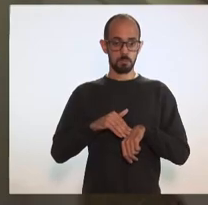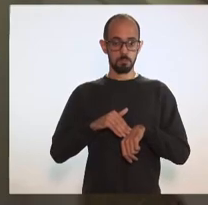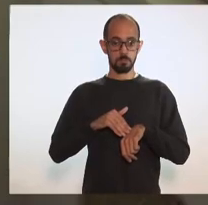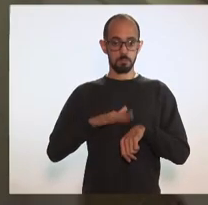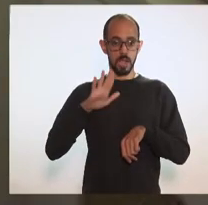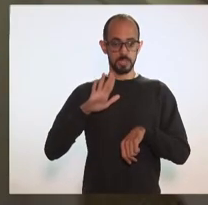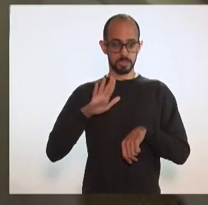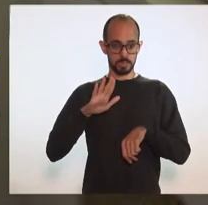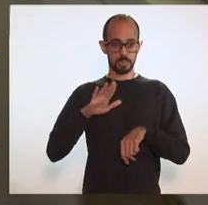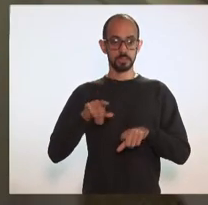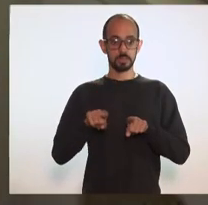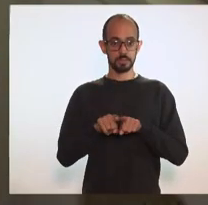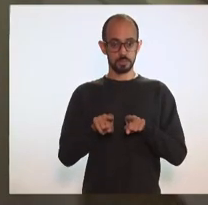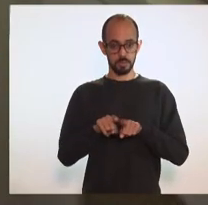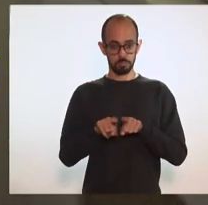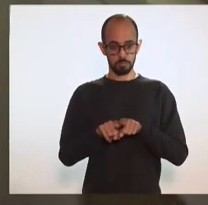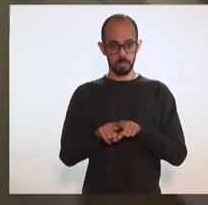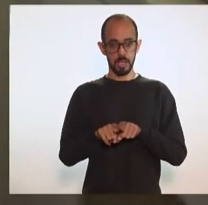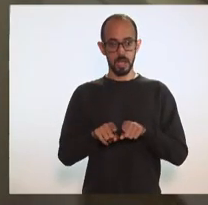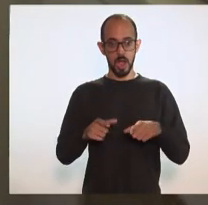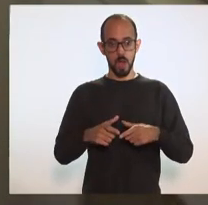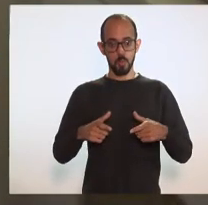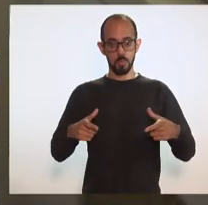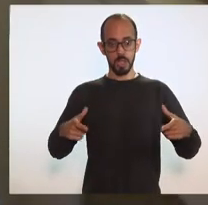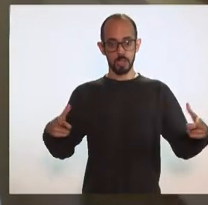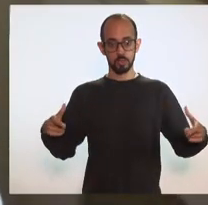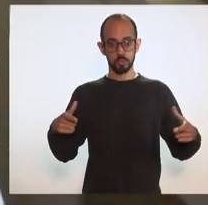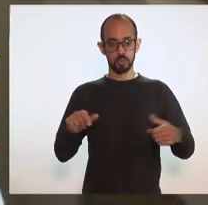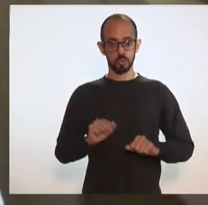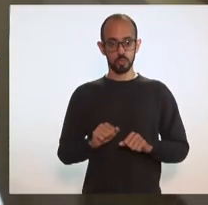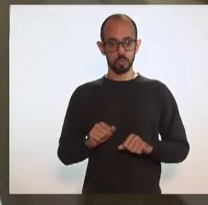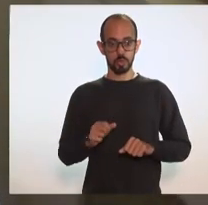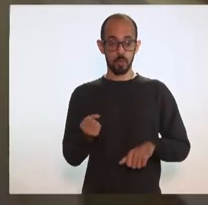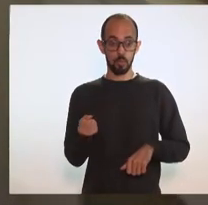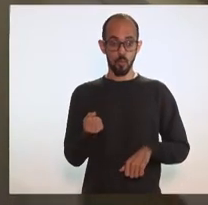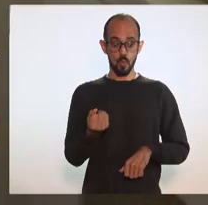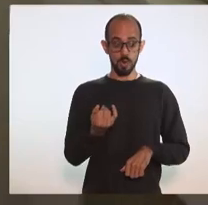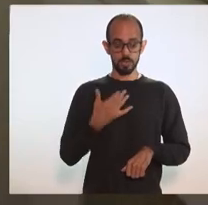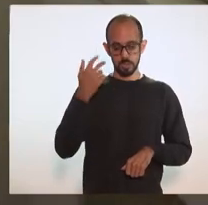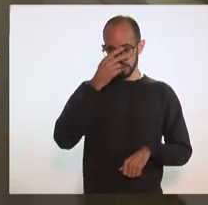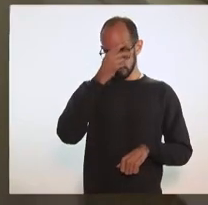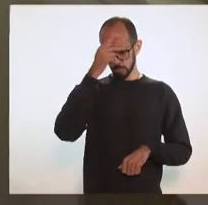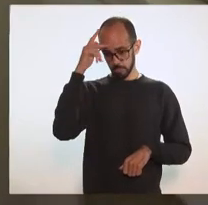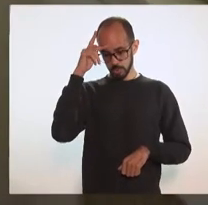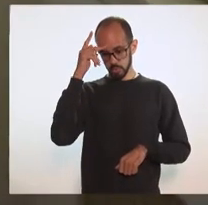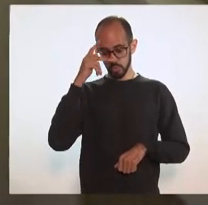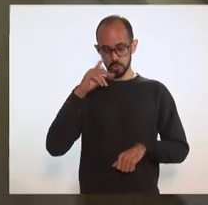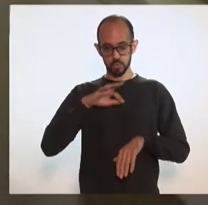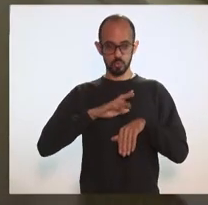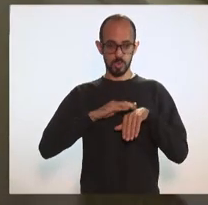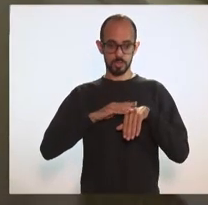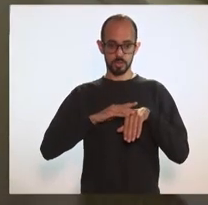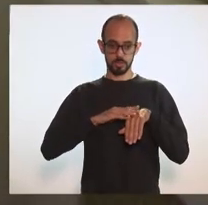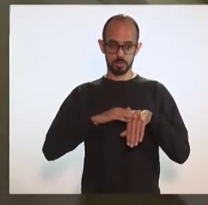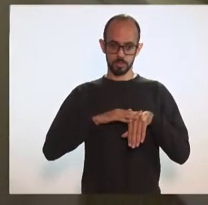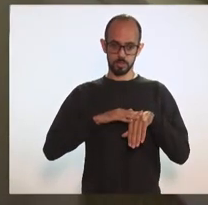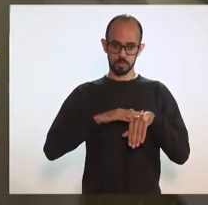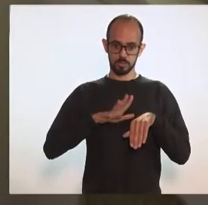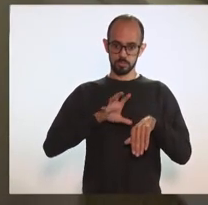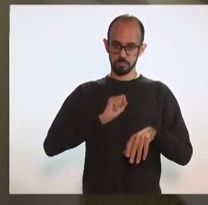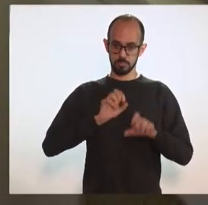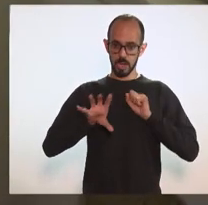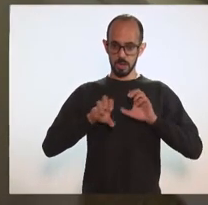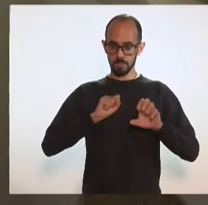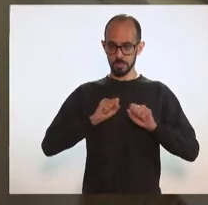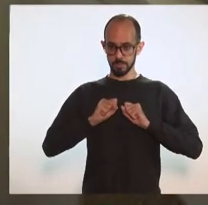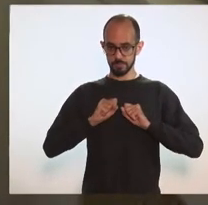sempre é expressivo o número de contaminados não foi à toa que